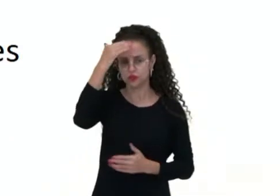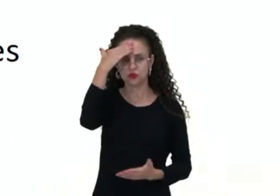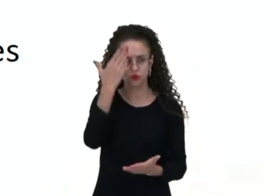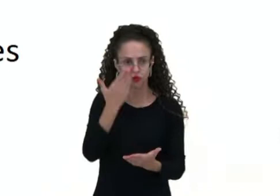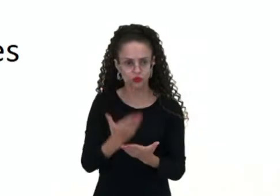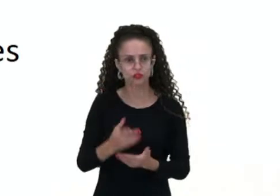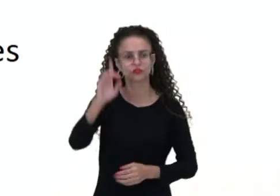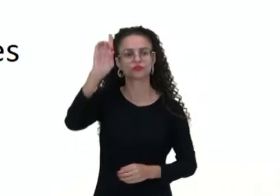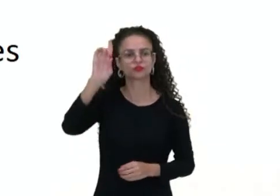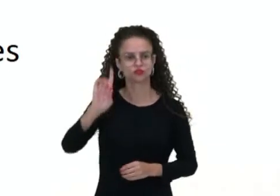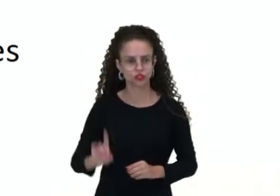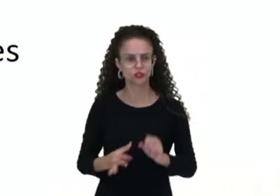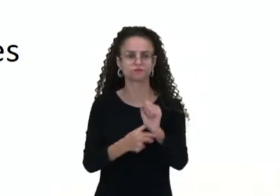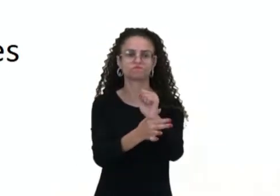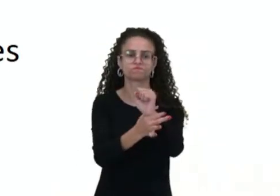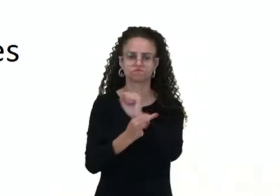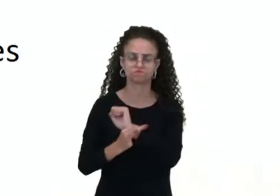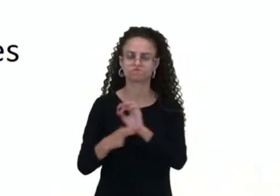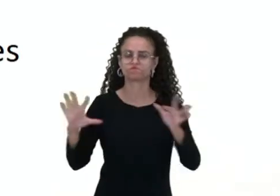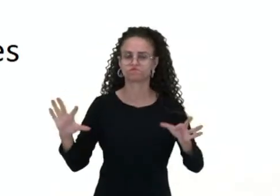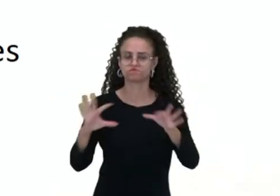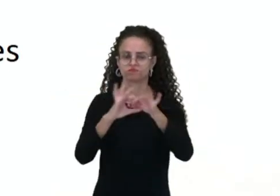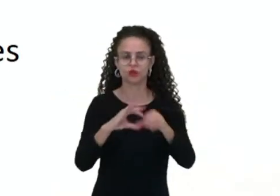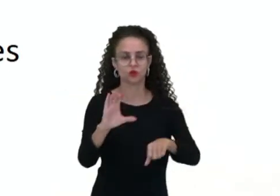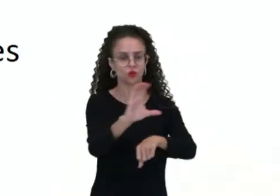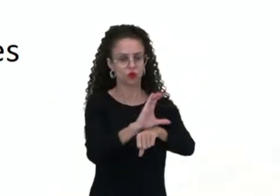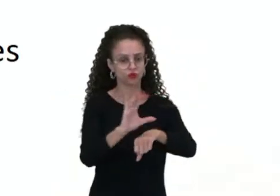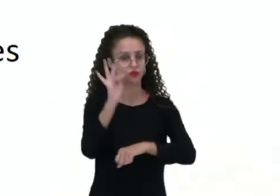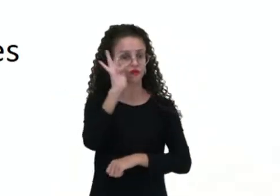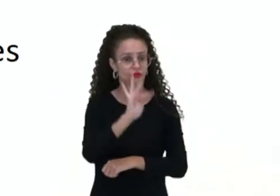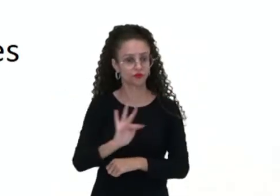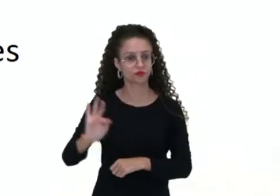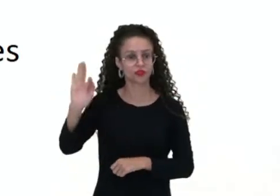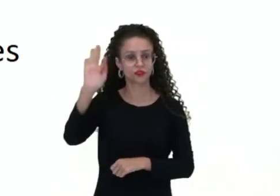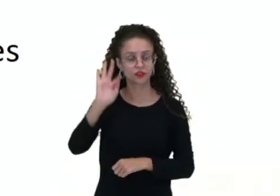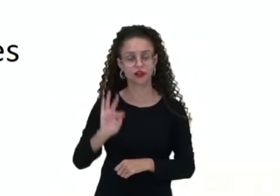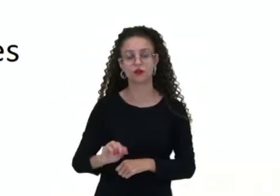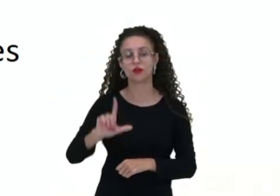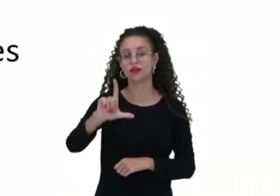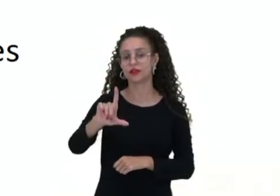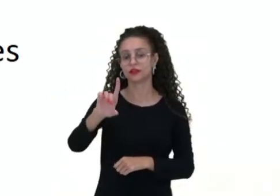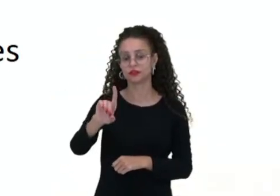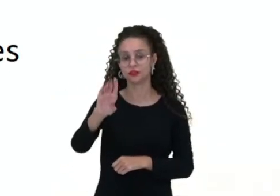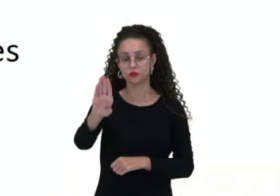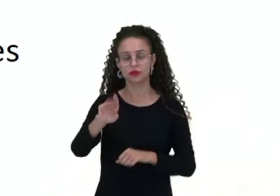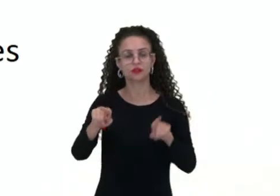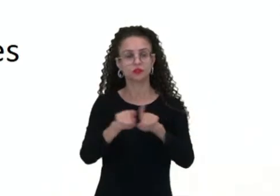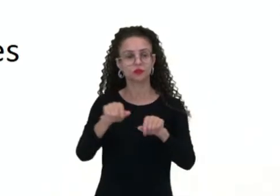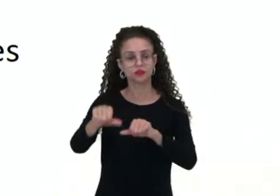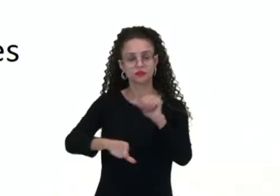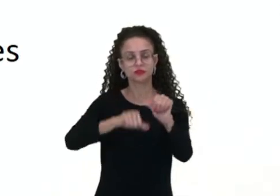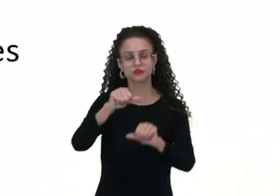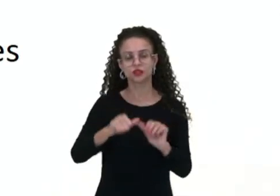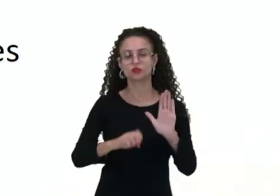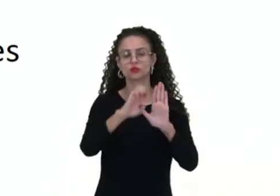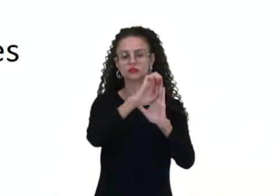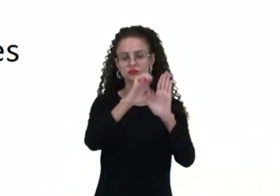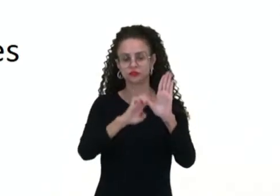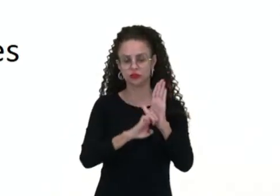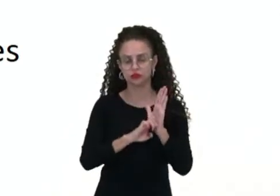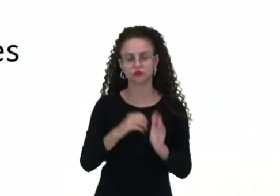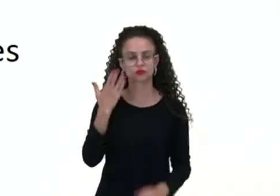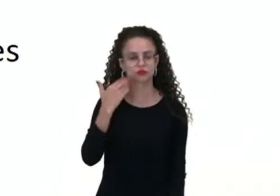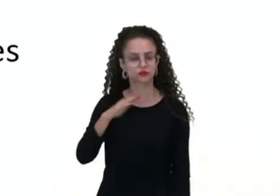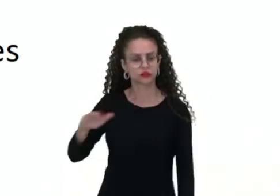dos direitos que lhes são assegurados pela Constituição Federal, a LDB e suas alterações no Estatuto da Criança e do